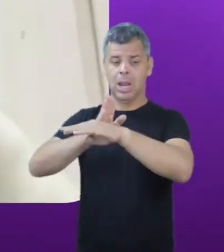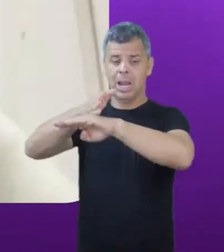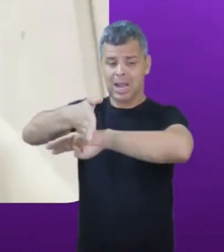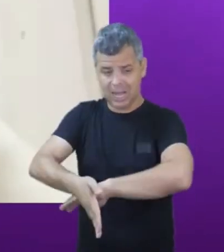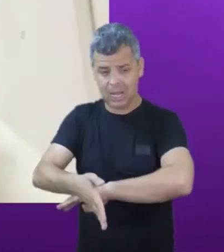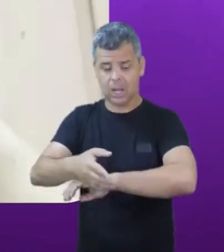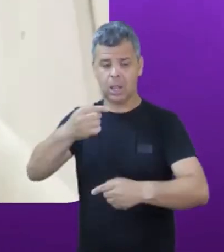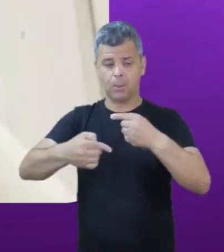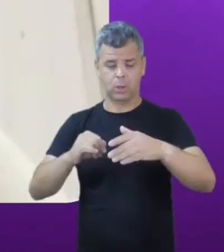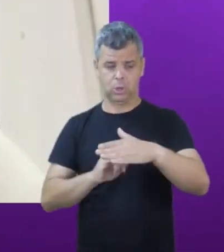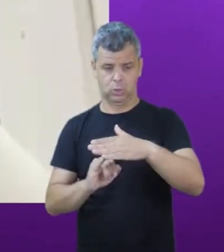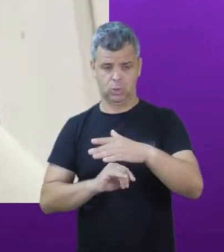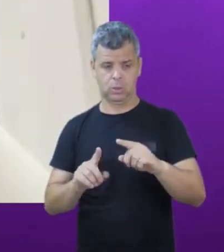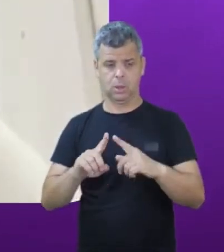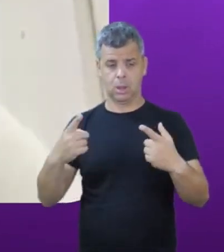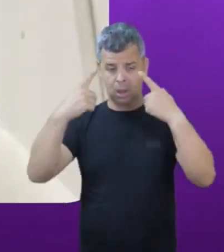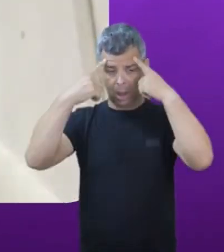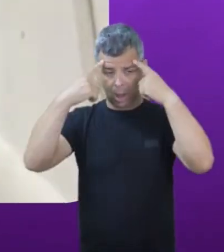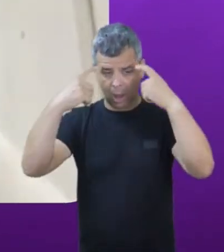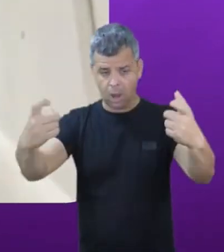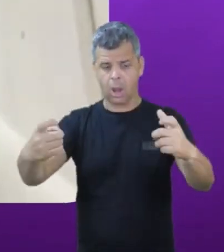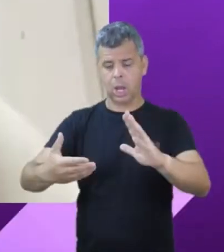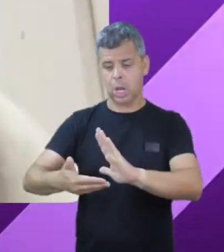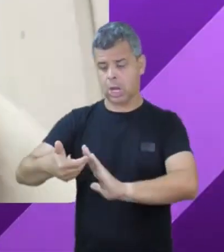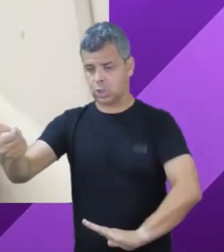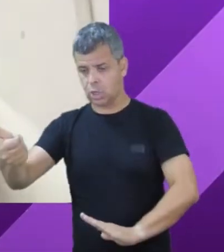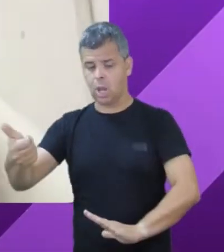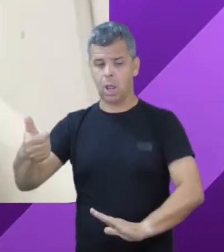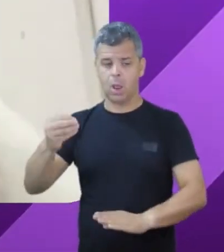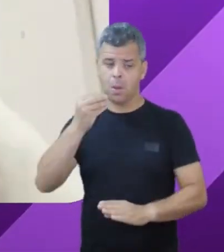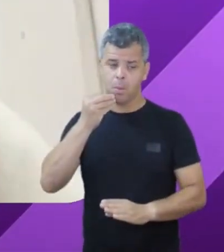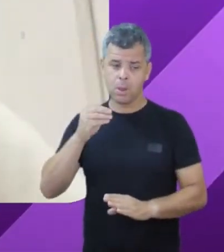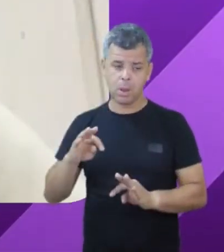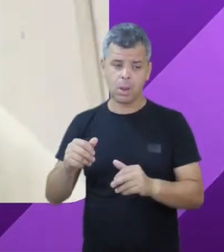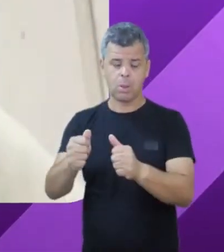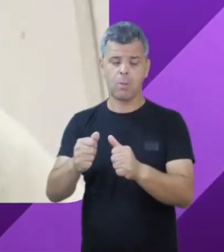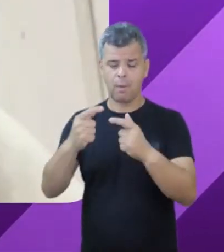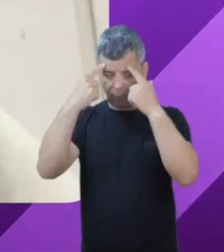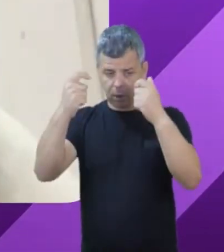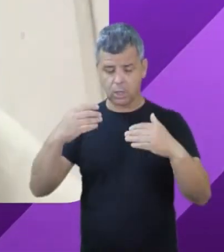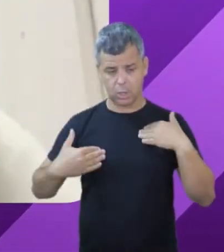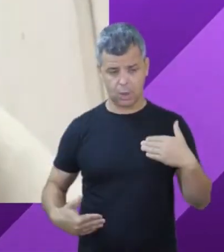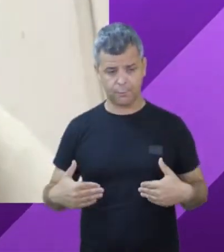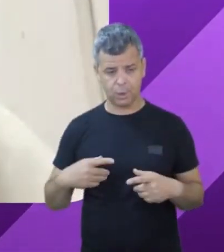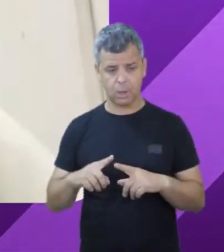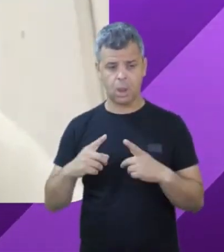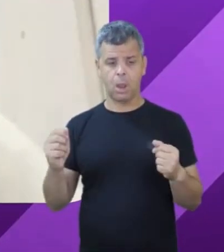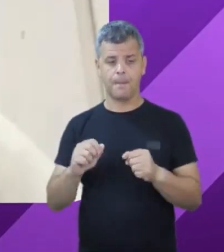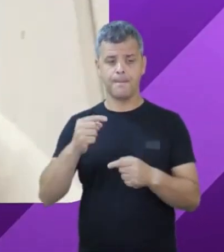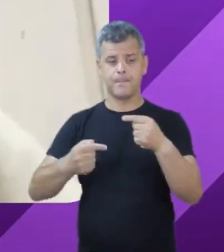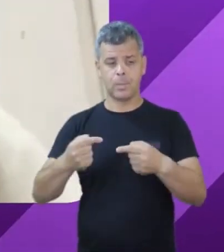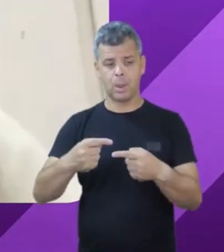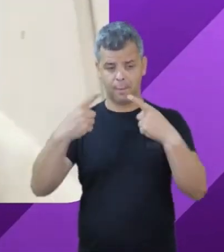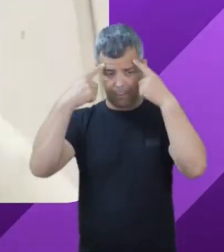política institucional. E a violência retira oportunidades. Não falo apenas da violência física. A gente está falando da violência política,